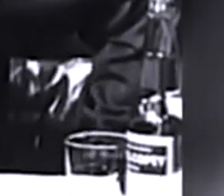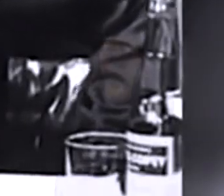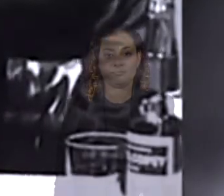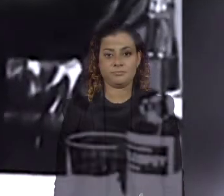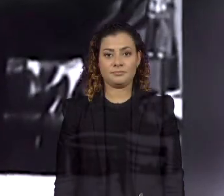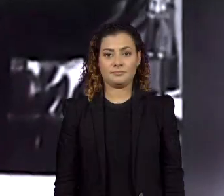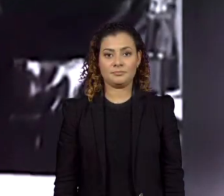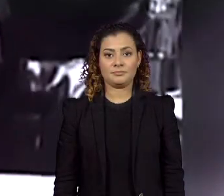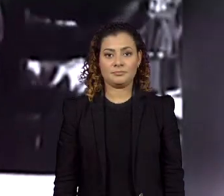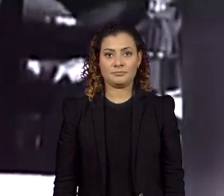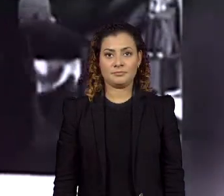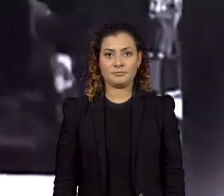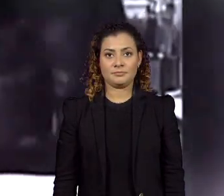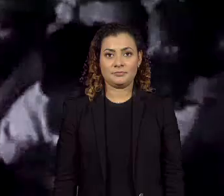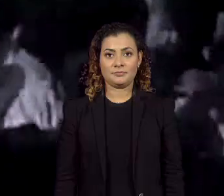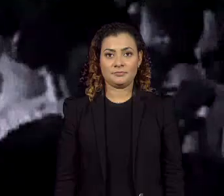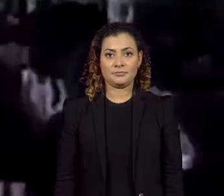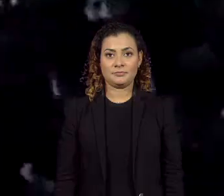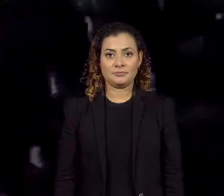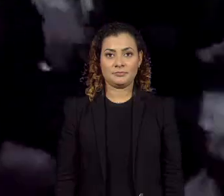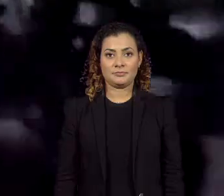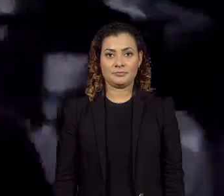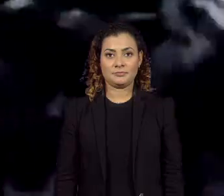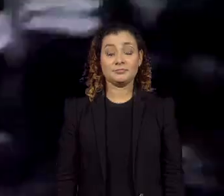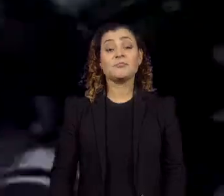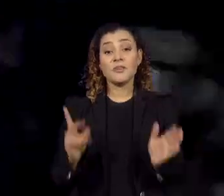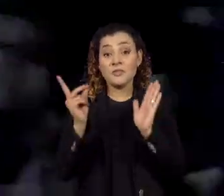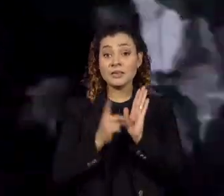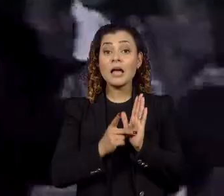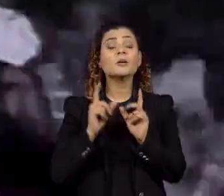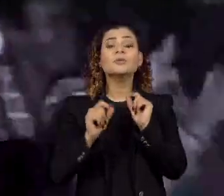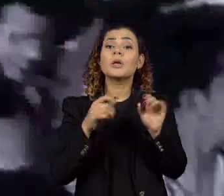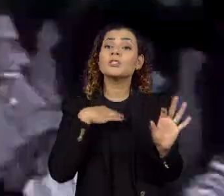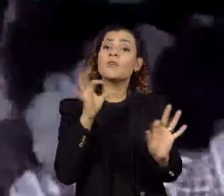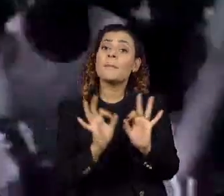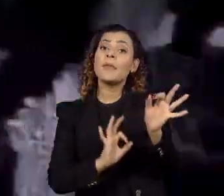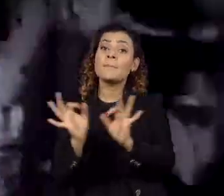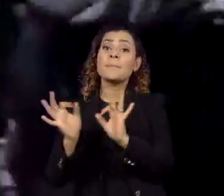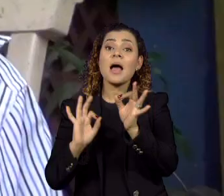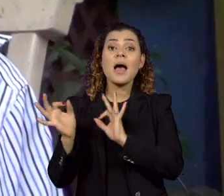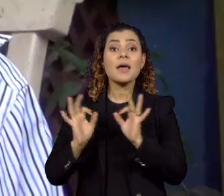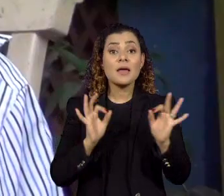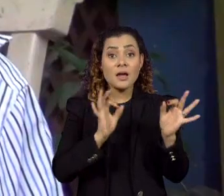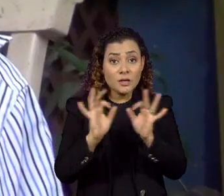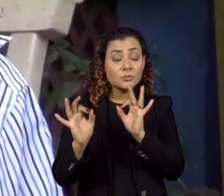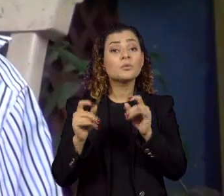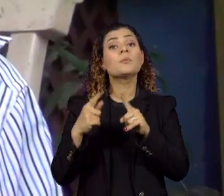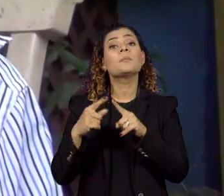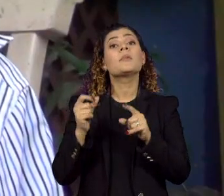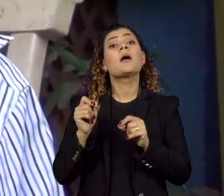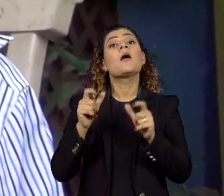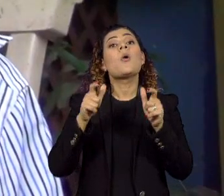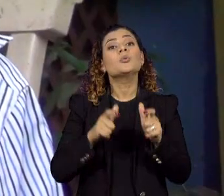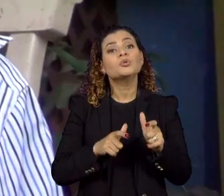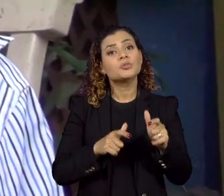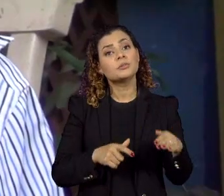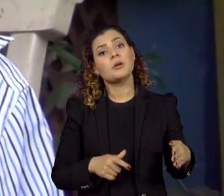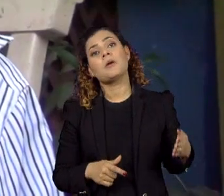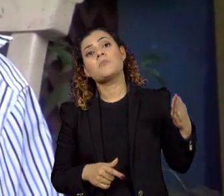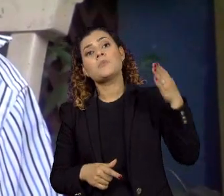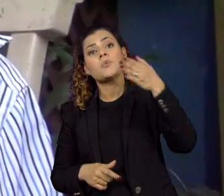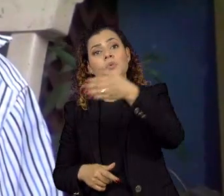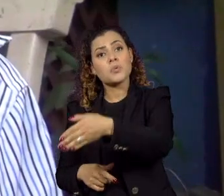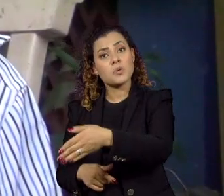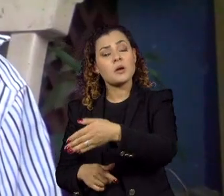Pátria ou morte, venceremos. A gente estava se preparando para ir para onde? Para onde iam